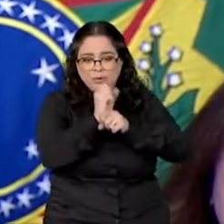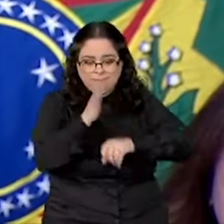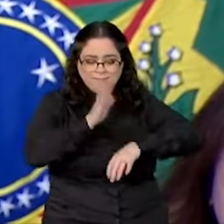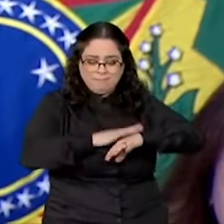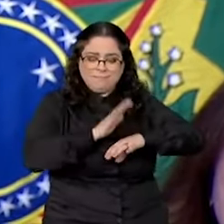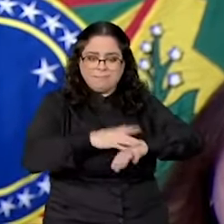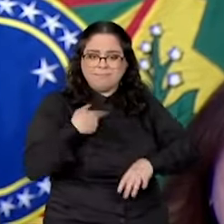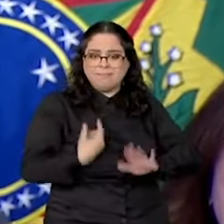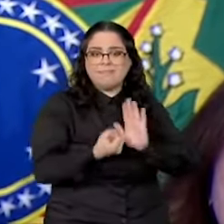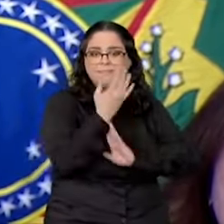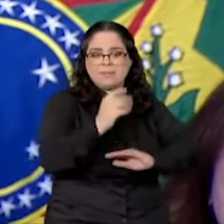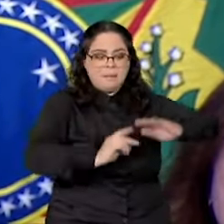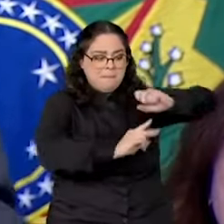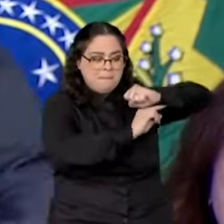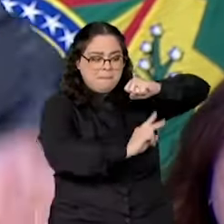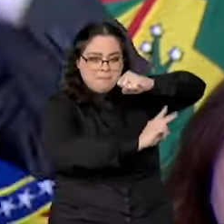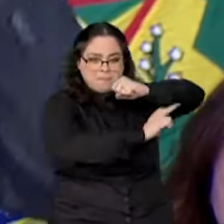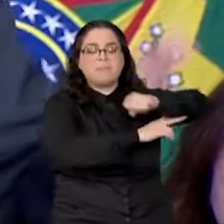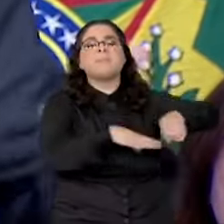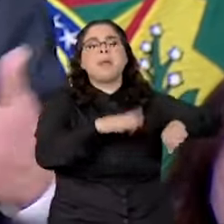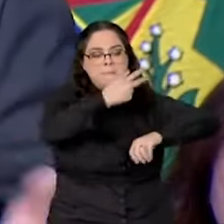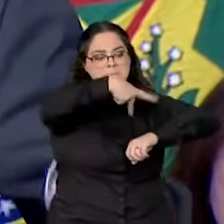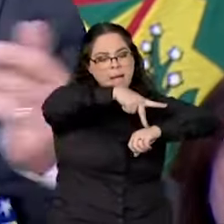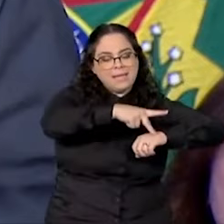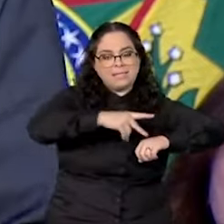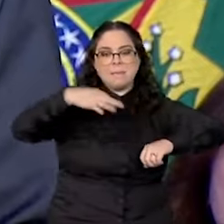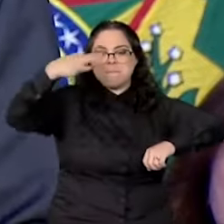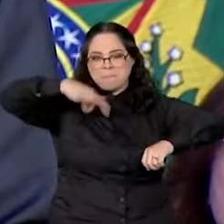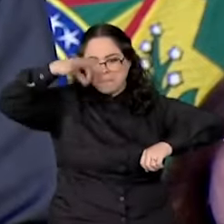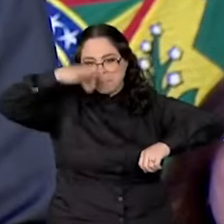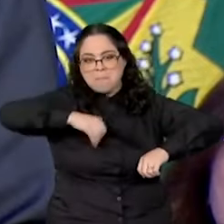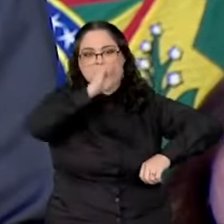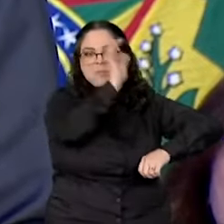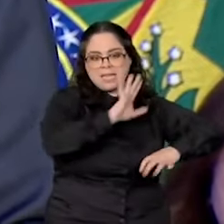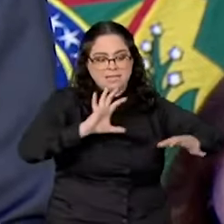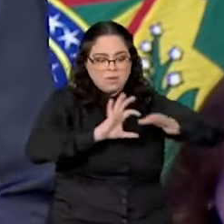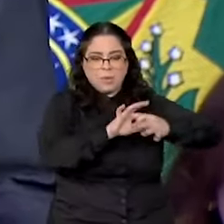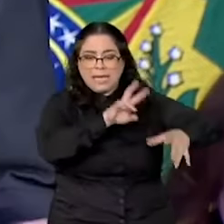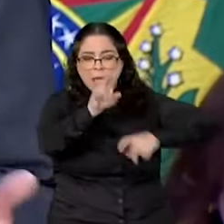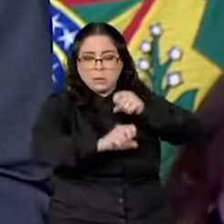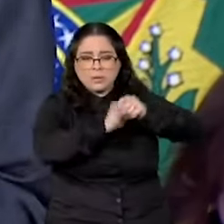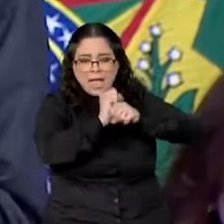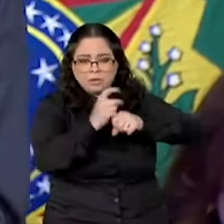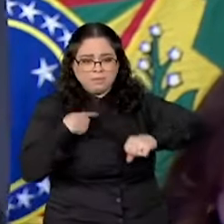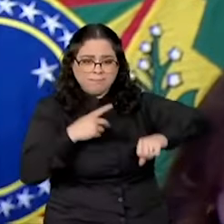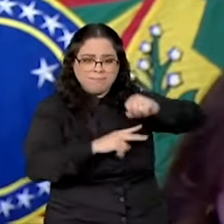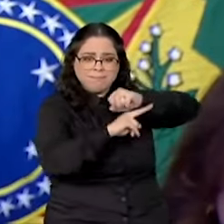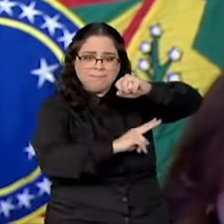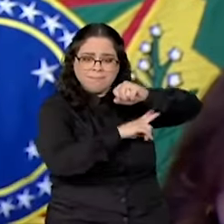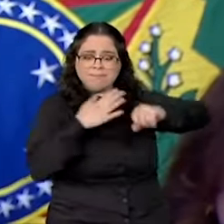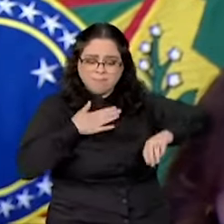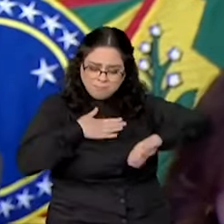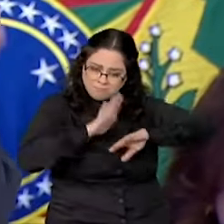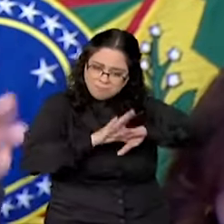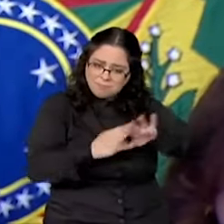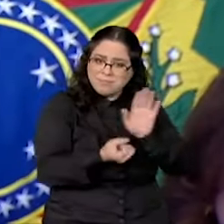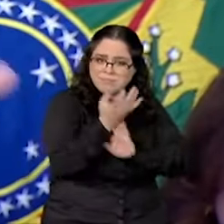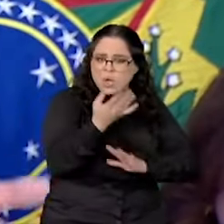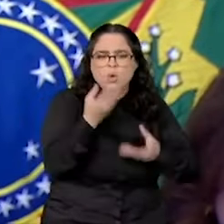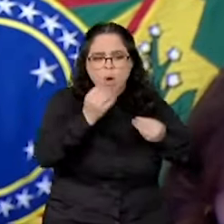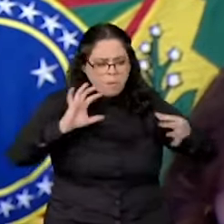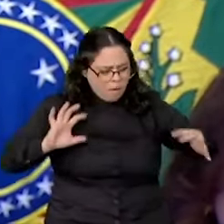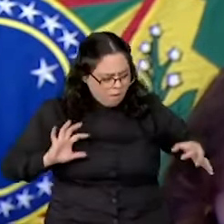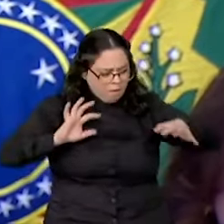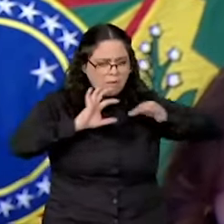A primeira ponte entre Brasil e Peru, depois de 500 anos, fui eu que fiz. Ora, então, esse país não consegue fazer nem a